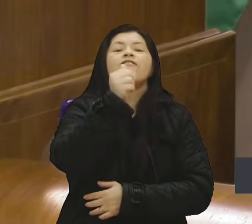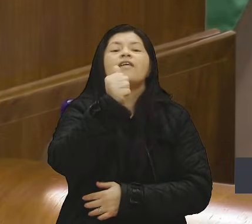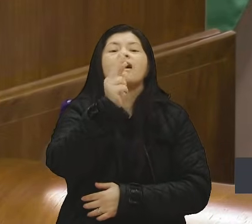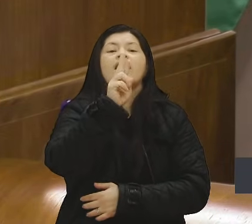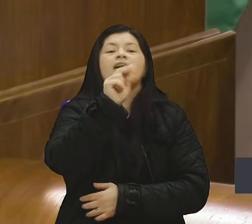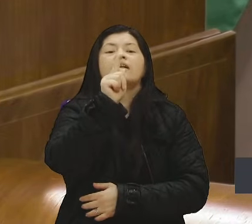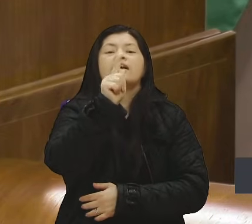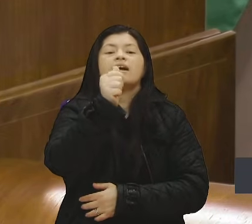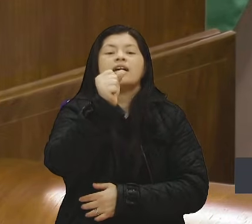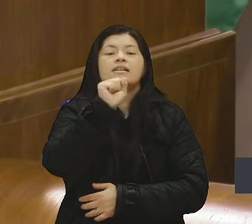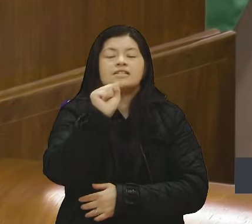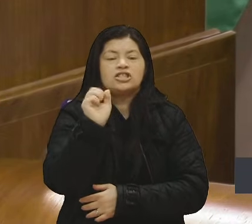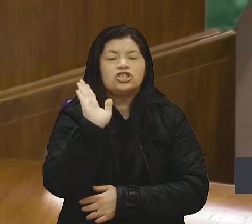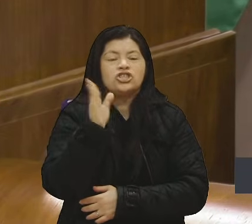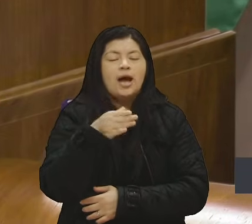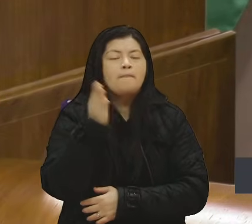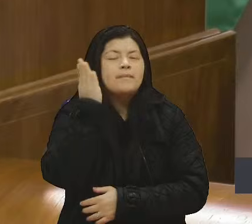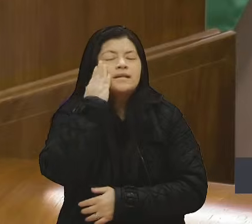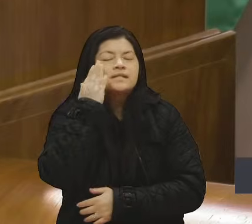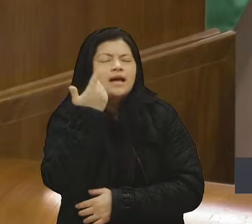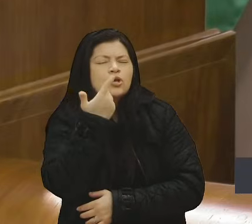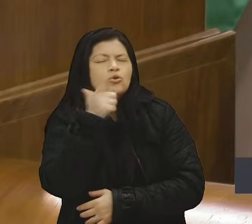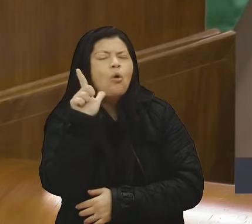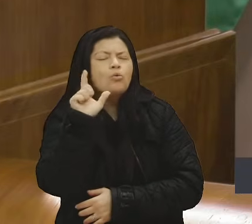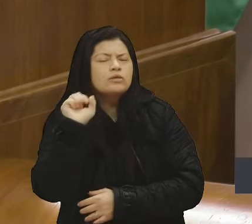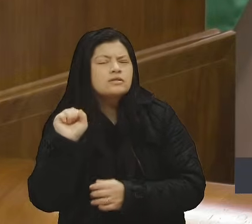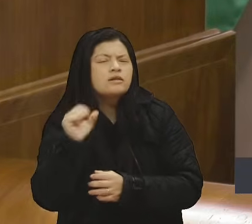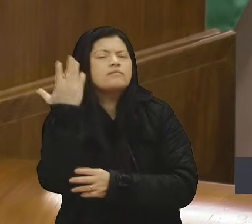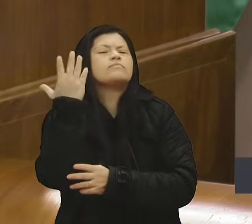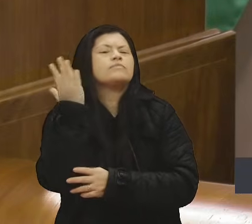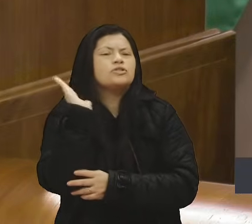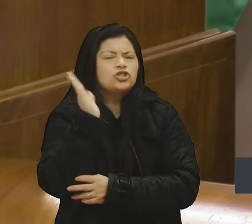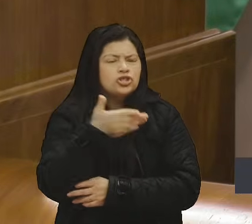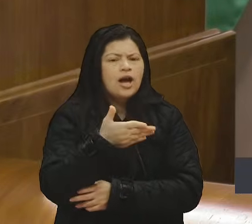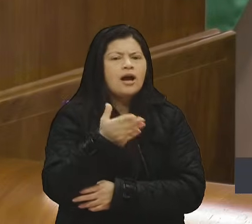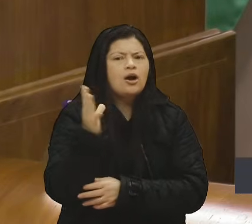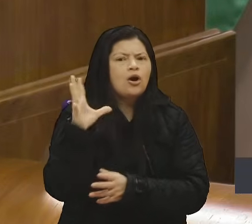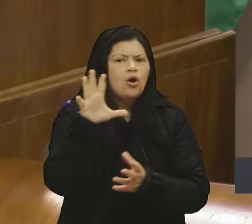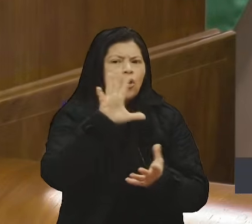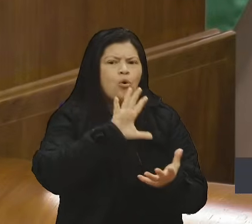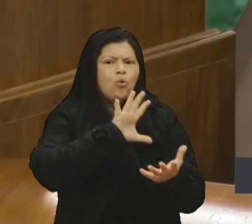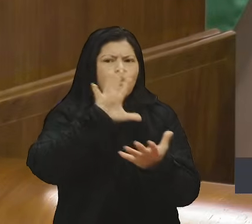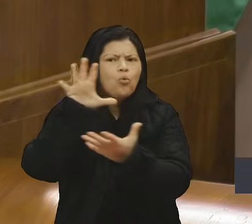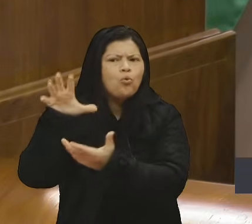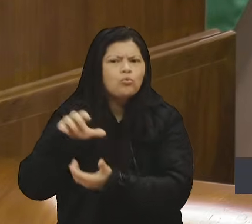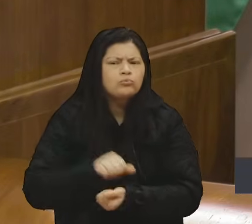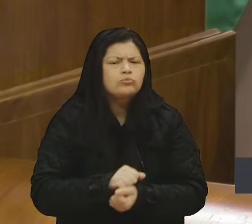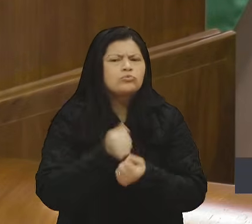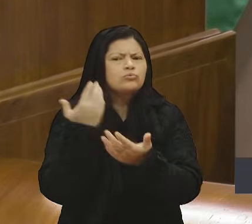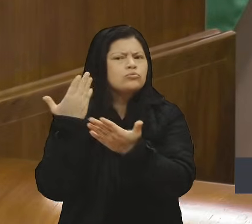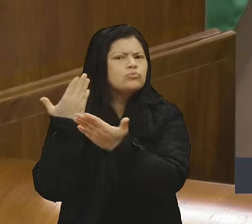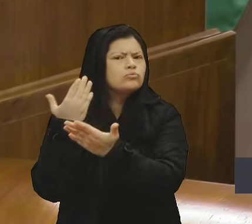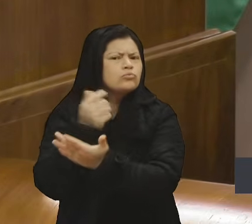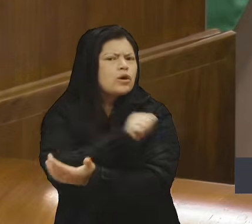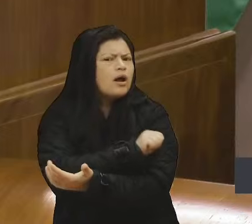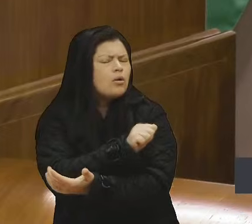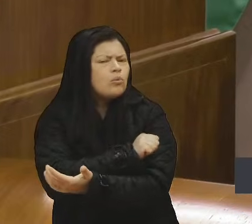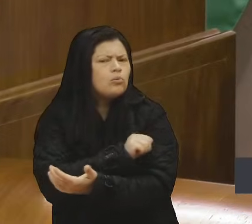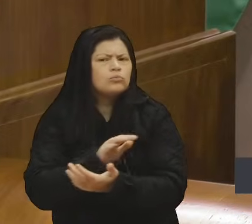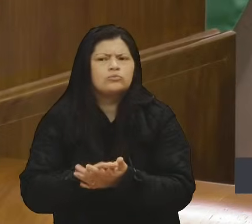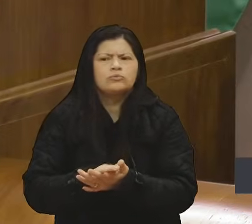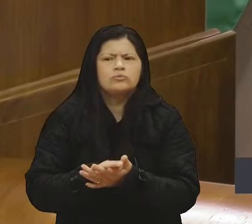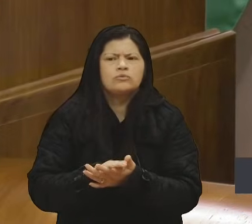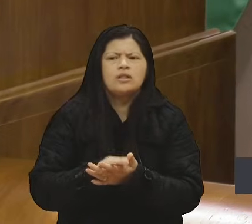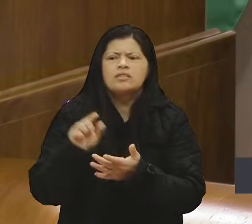pensar outras ações, né, diferentes também, que a gente realmente englobe os estudantes, porque lá os estudantes eles não estavam presentes no ato, eles estavam nas